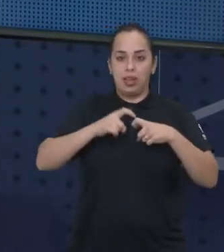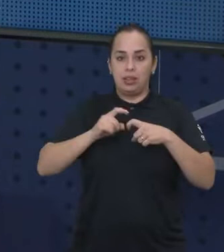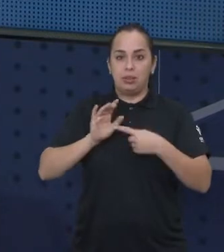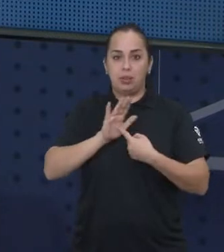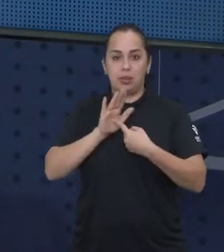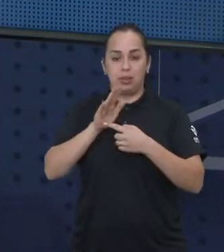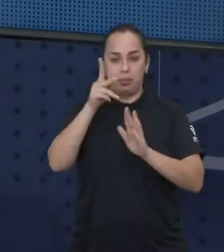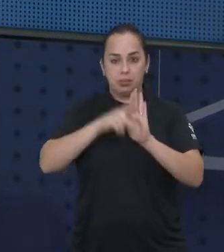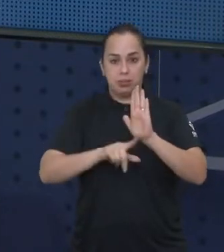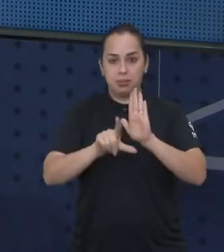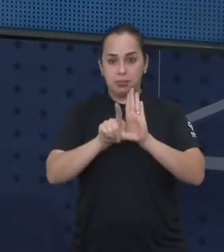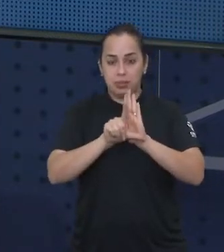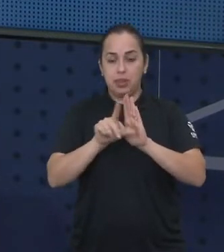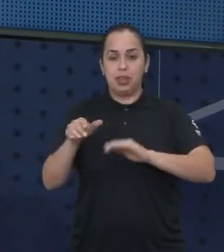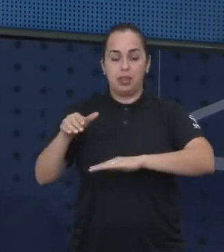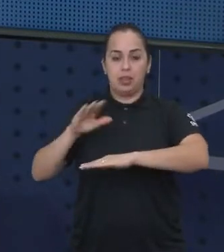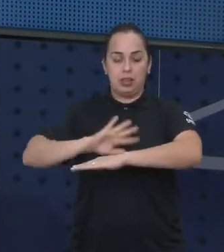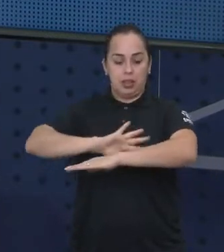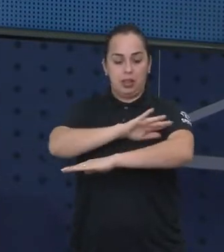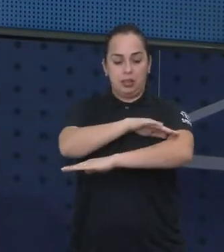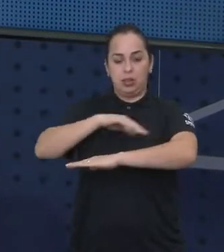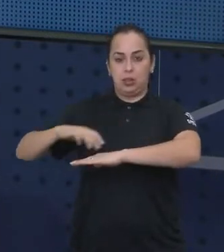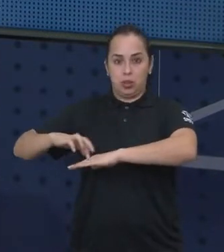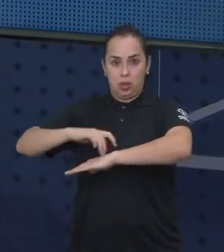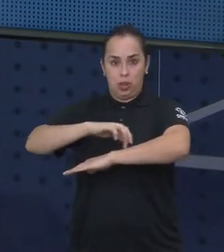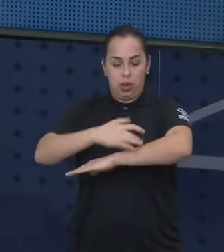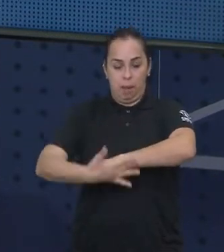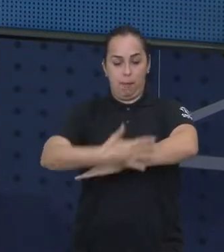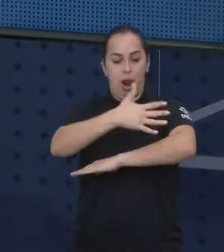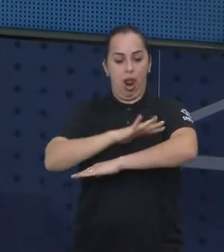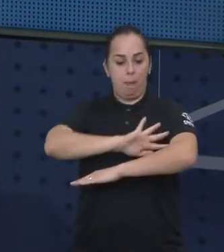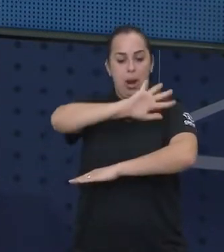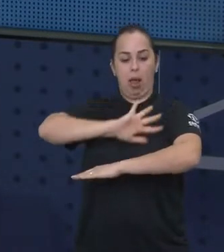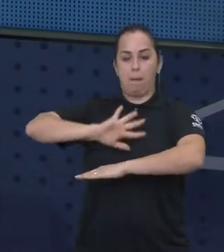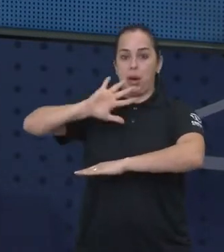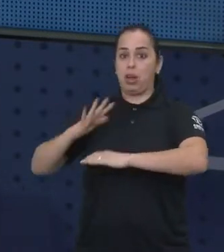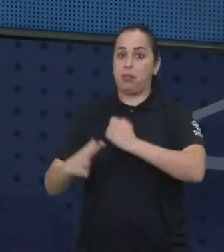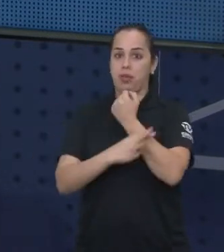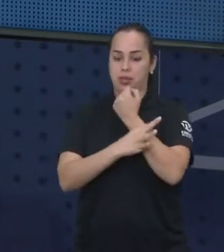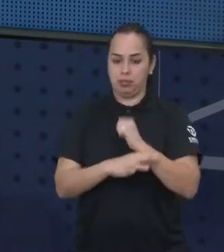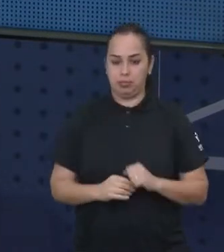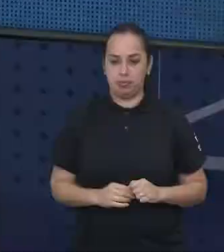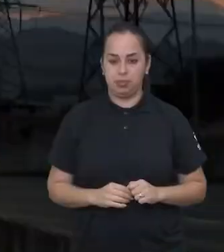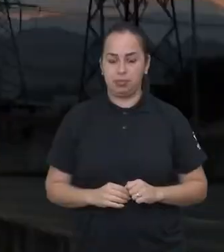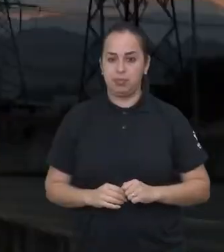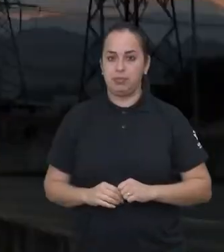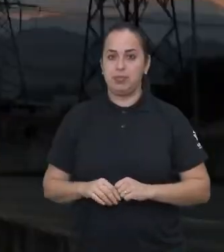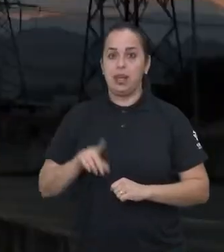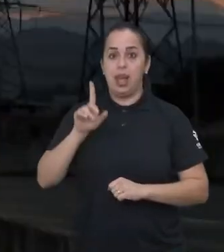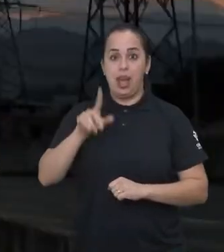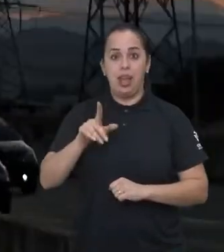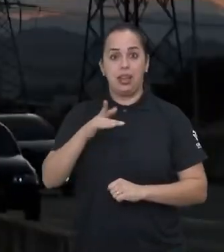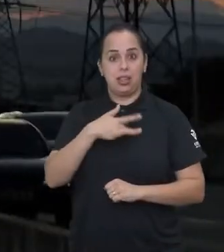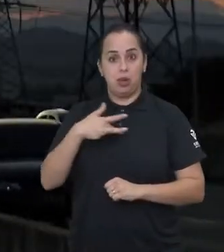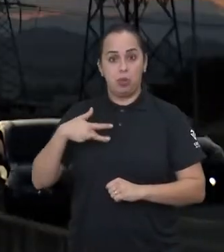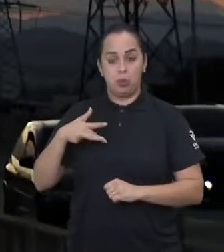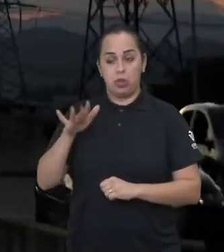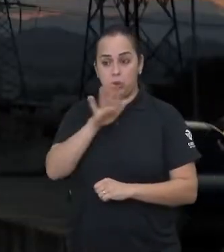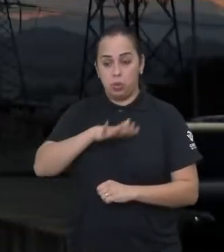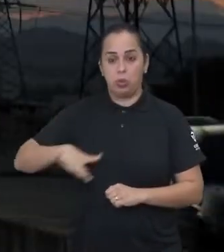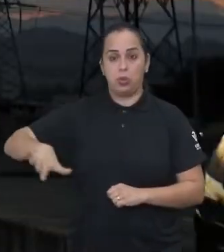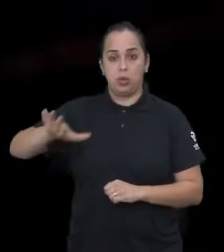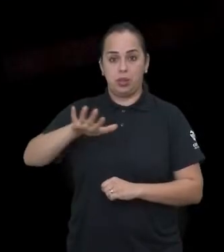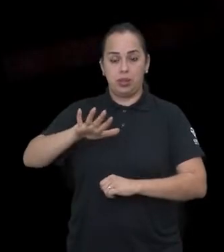lançam projeto de lei que pretende colocar grades de proteção nas passarelas e viadutos do município considerado uma